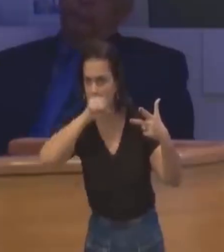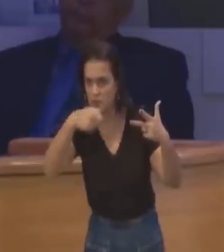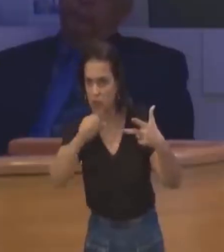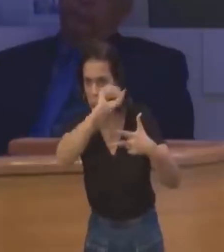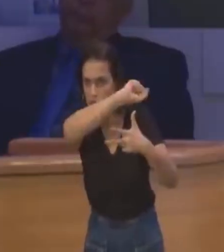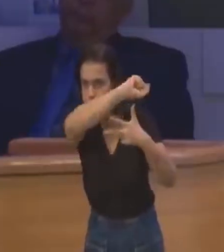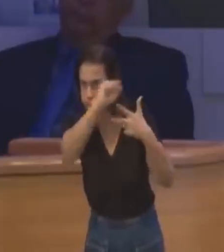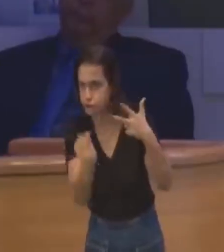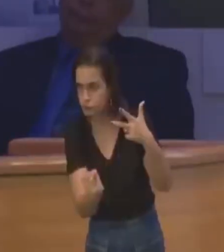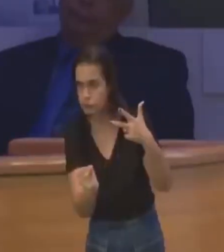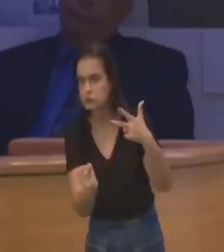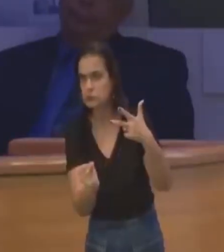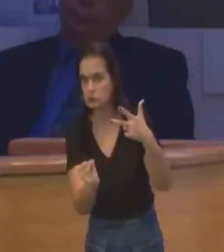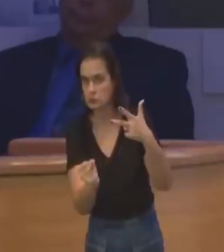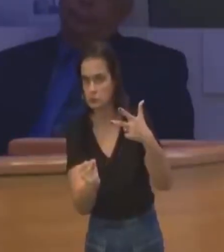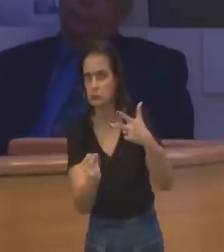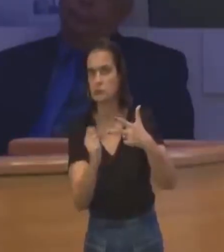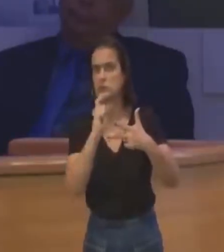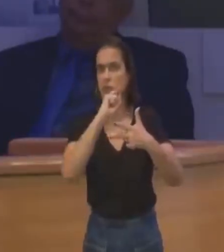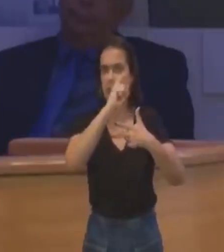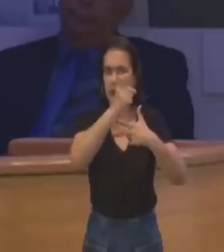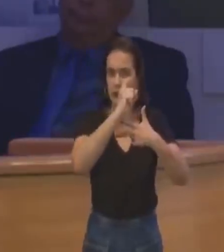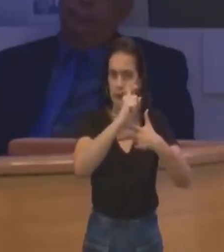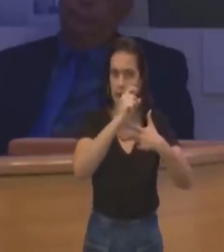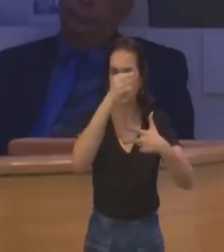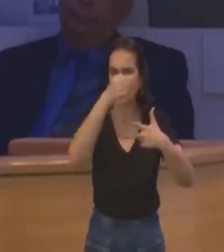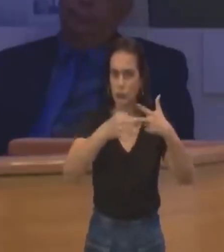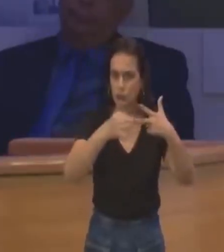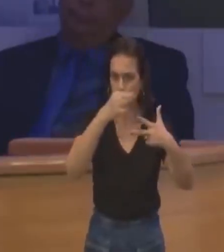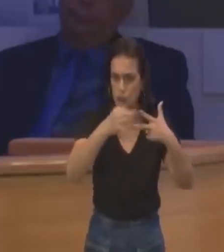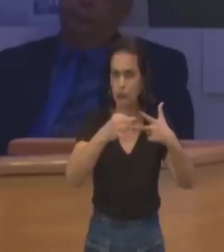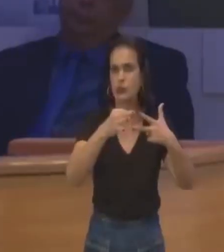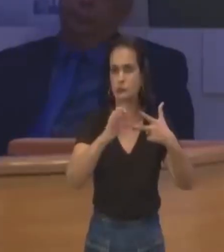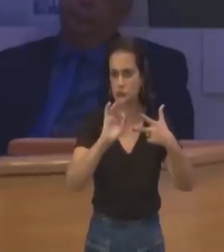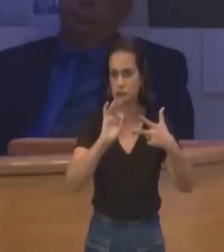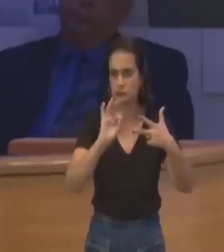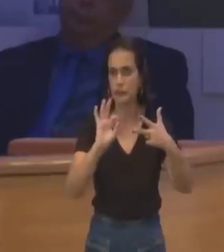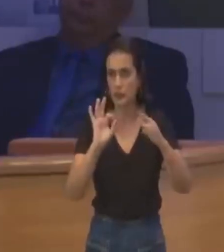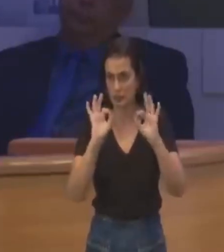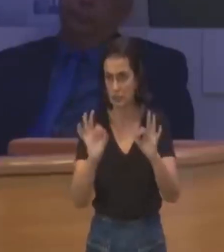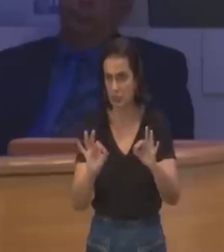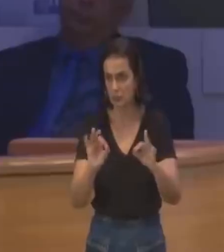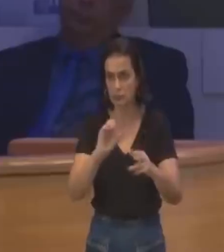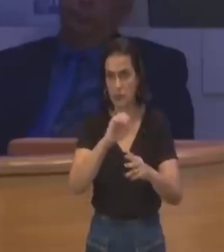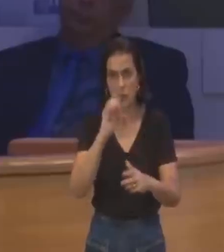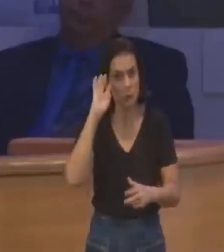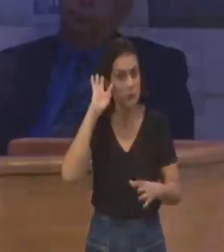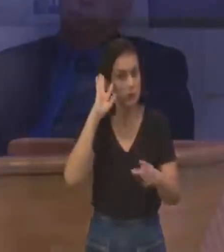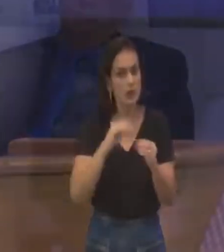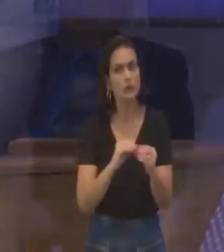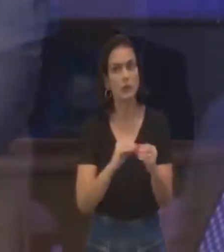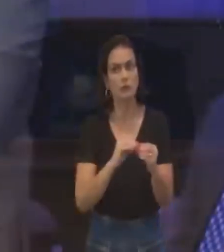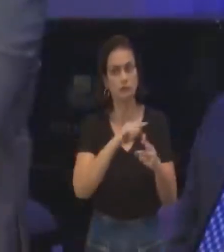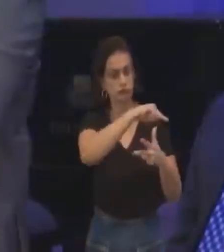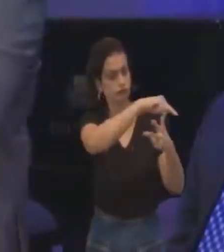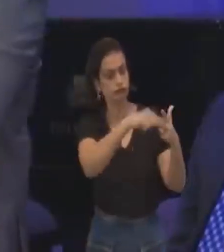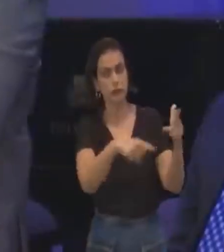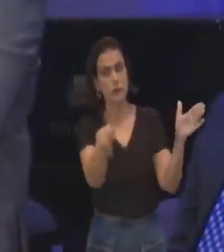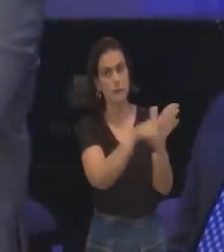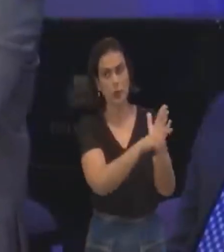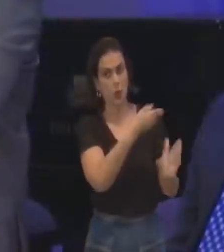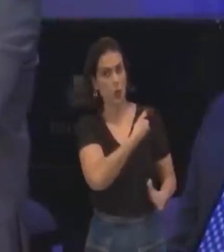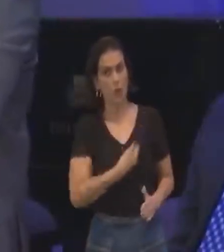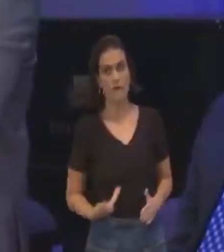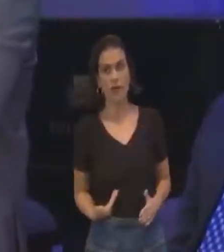dos executores. O Estado pode até vir ser religioso, como nós temos em alguns países